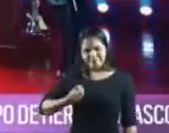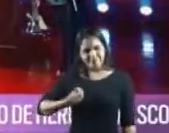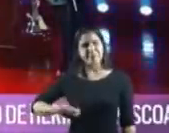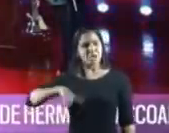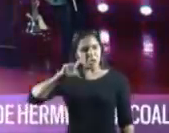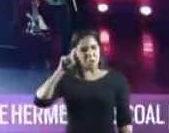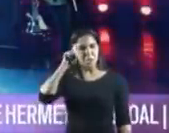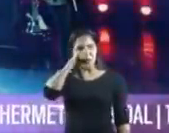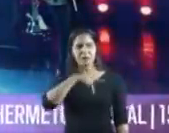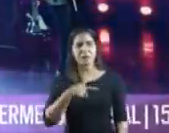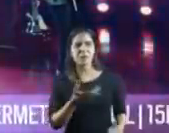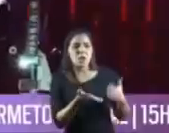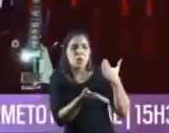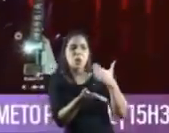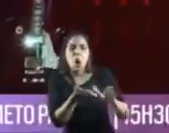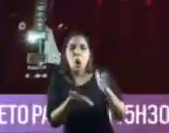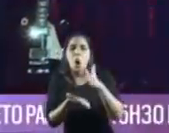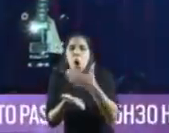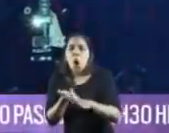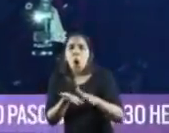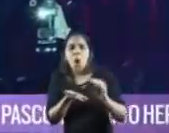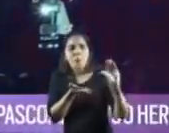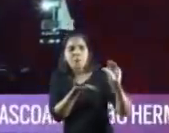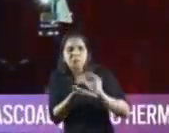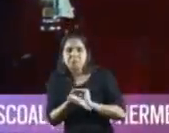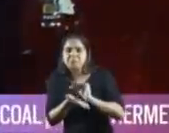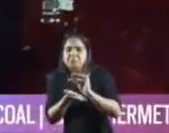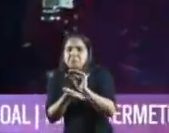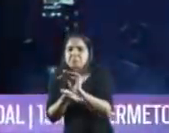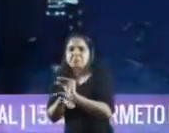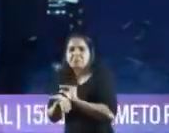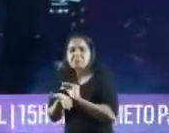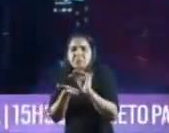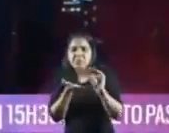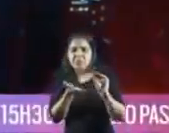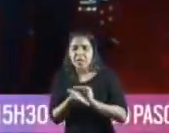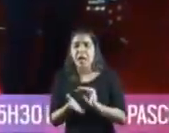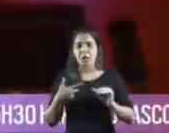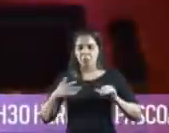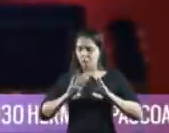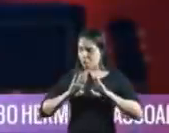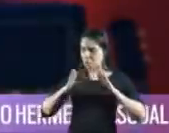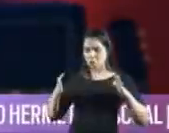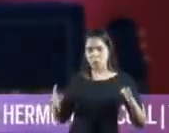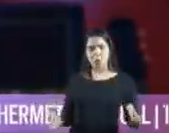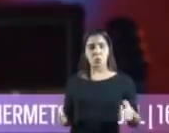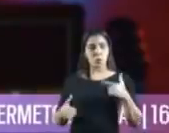Das migalhas que caem nas mesas.